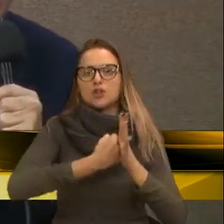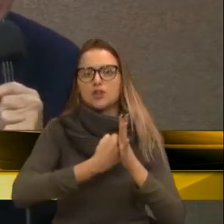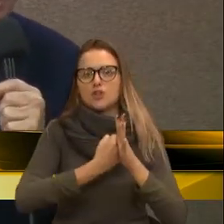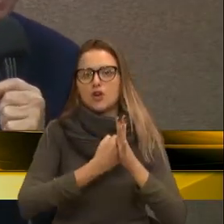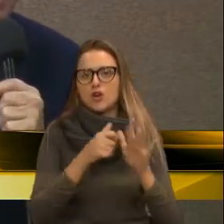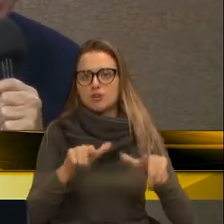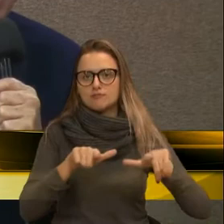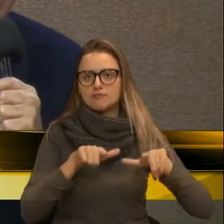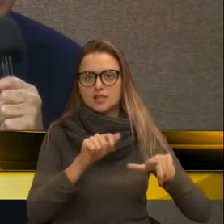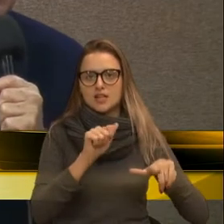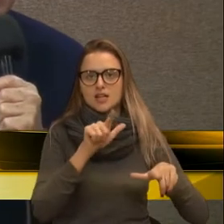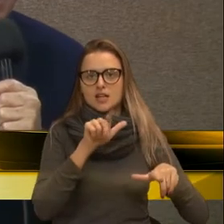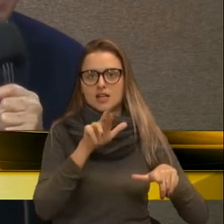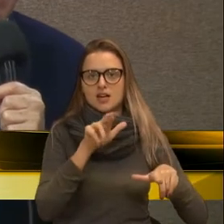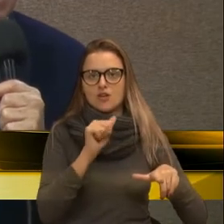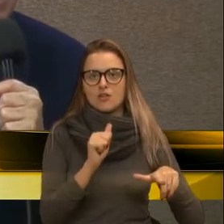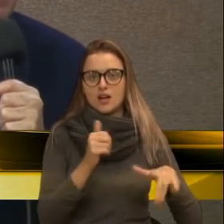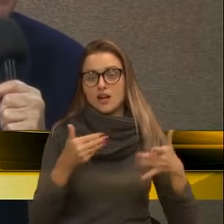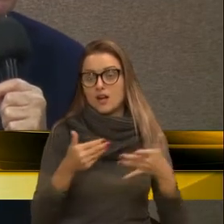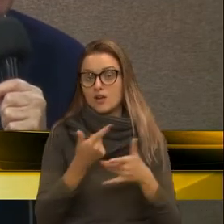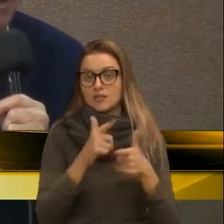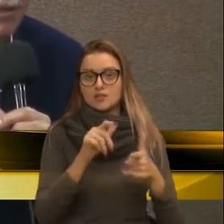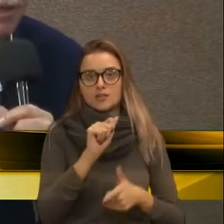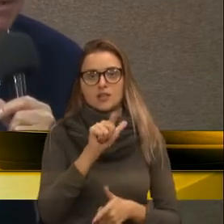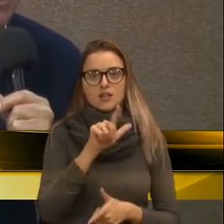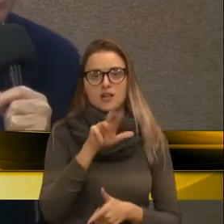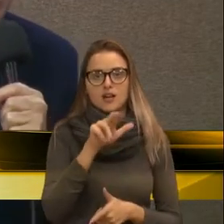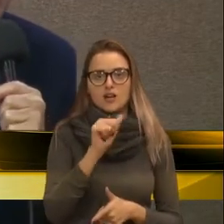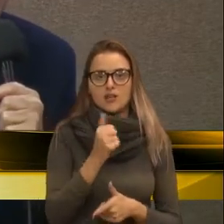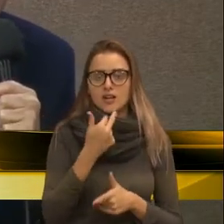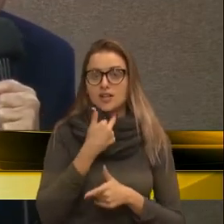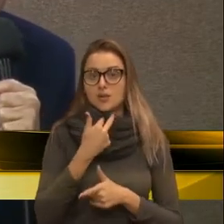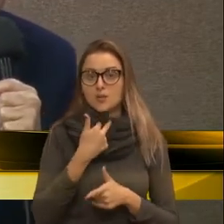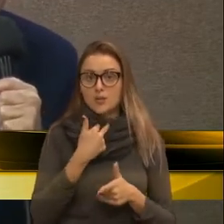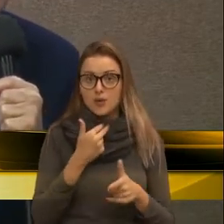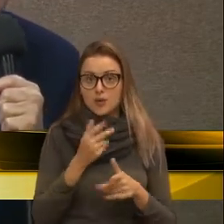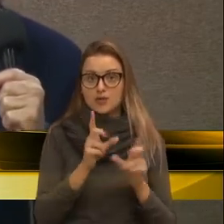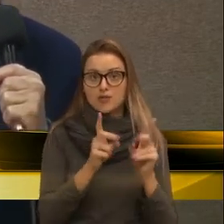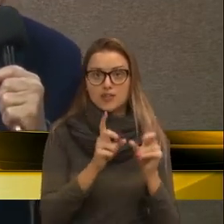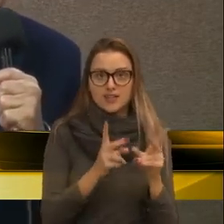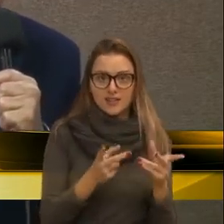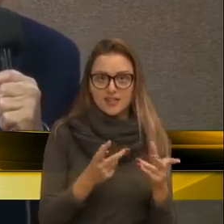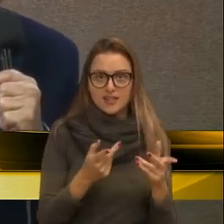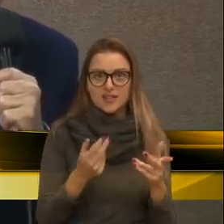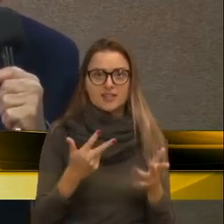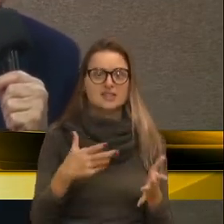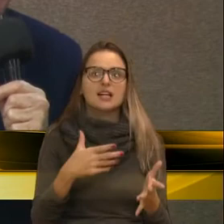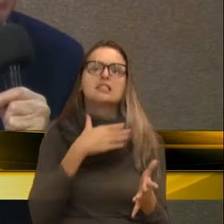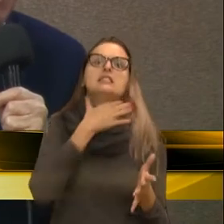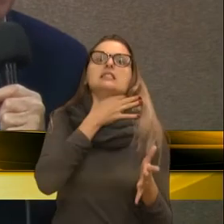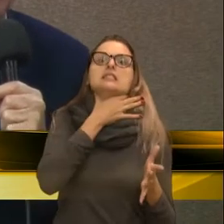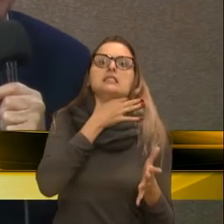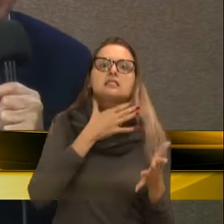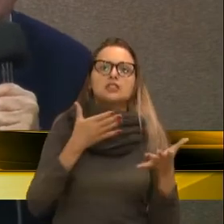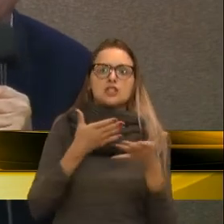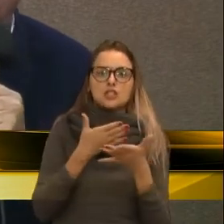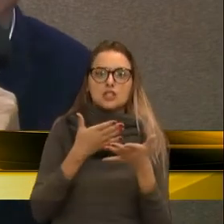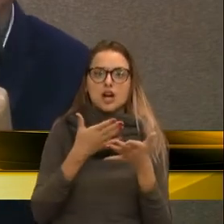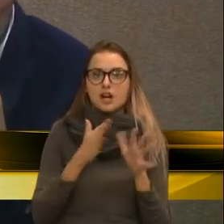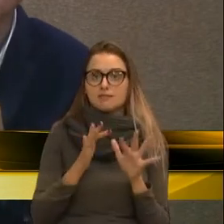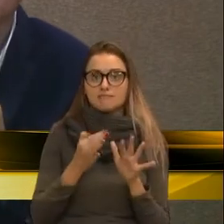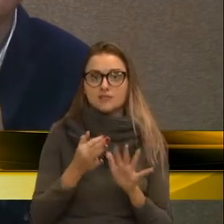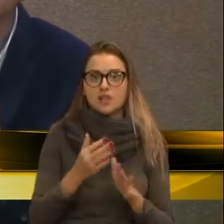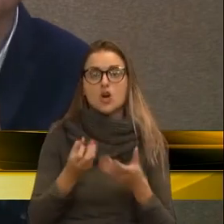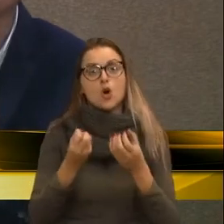trancou o alvará e ele está sem alvará, ele não pode se habilitar e ele está não com a corda no pescoço, já com a língua de fora.